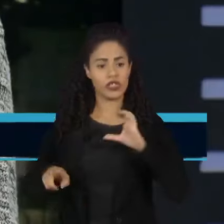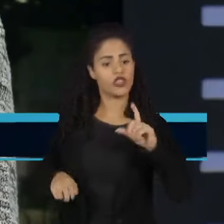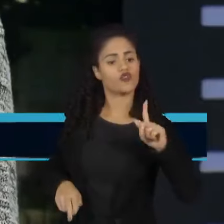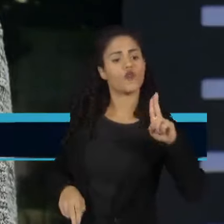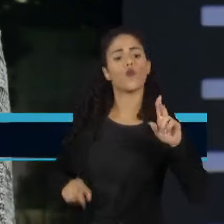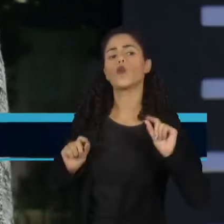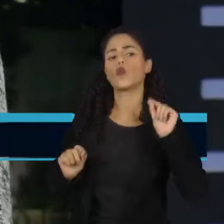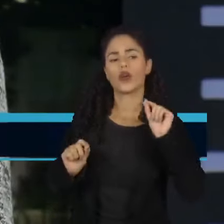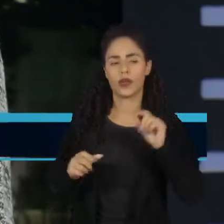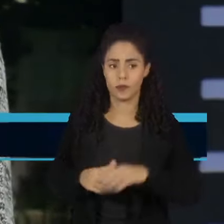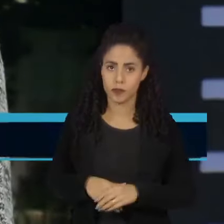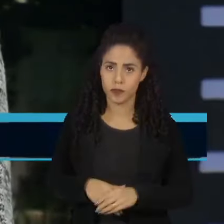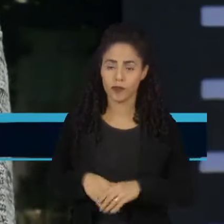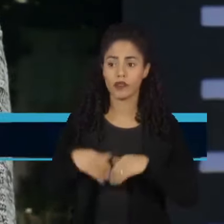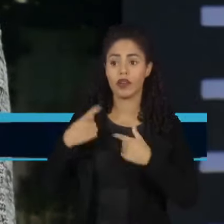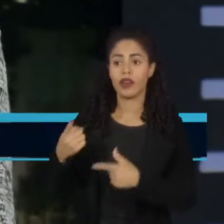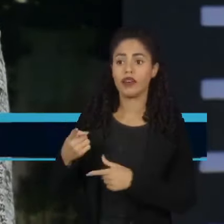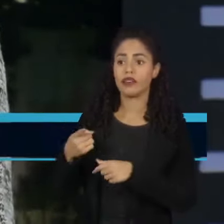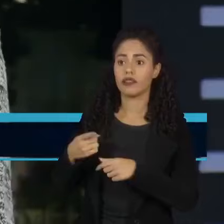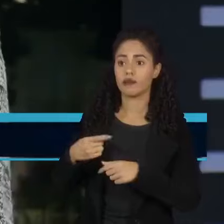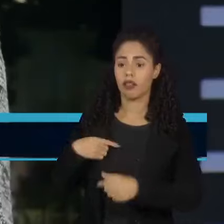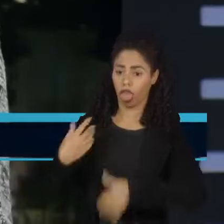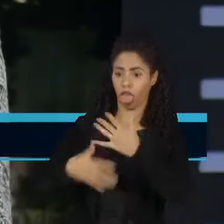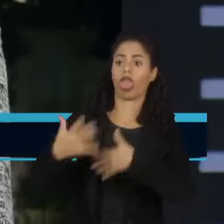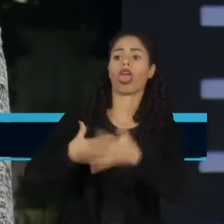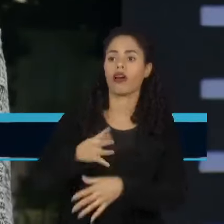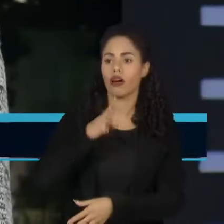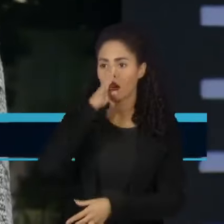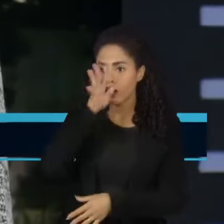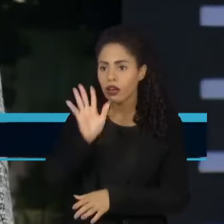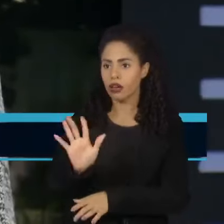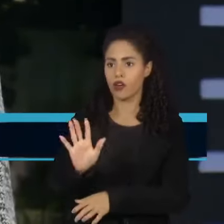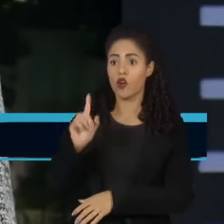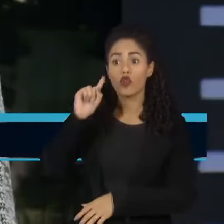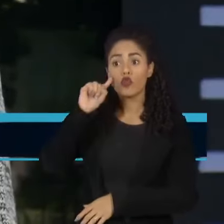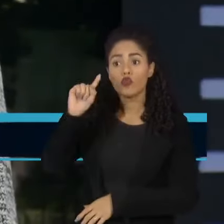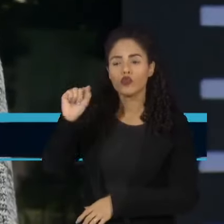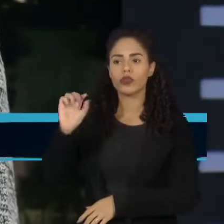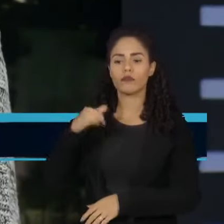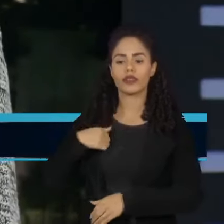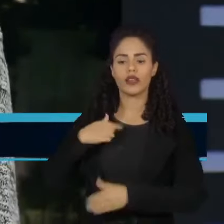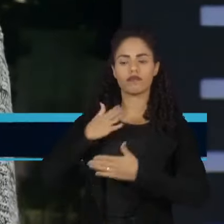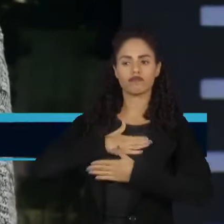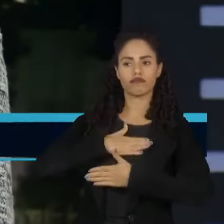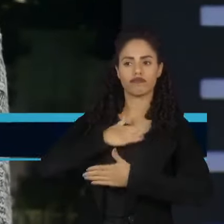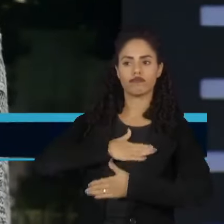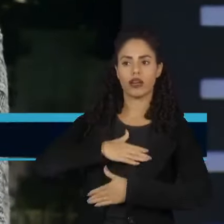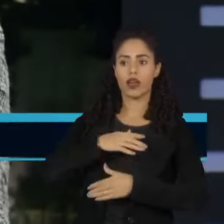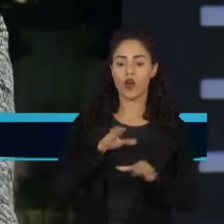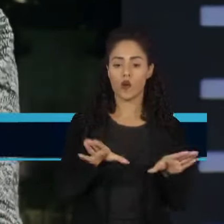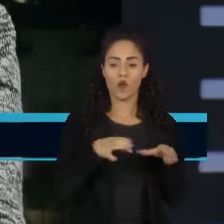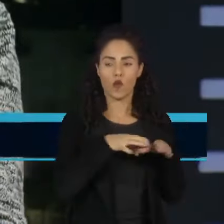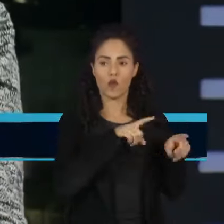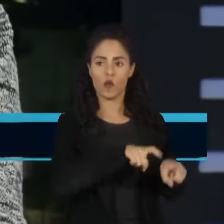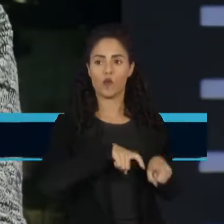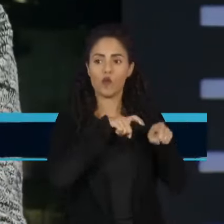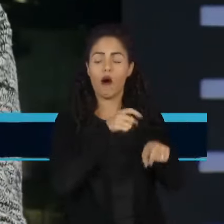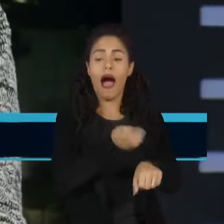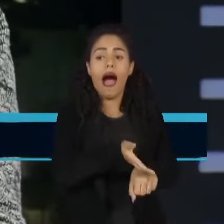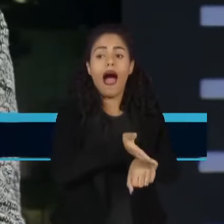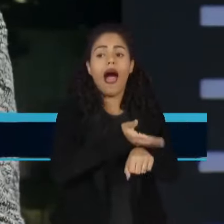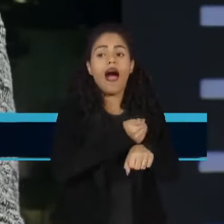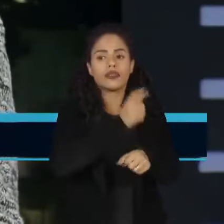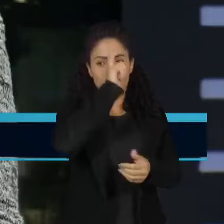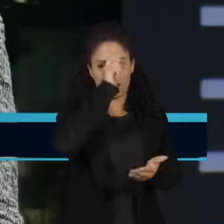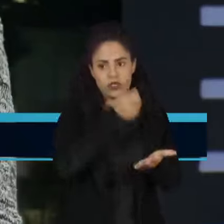eu acho que começou esse processo muito atropelado. O governo podia ter ouvido mais os produtores antes de decidir fazer